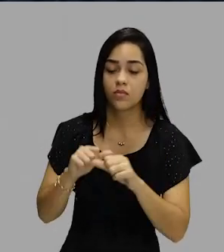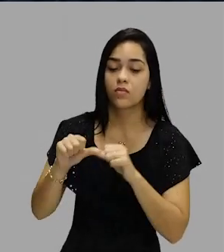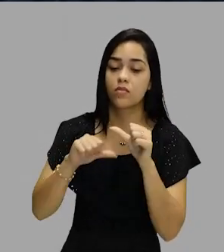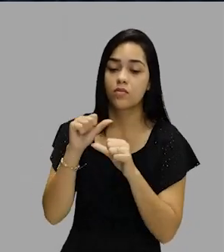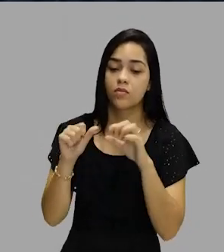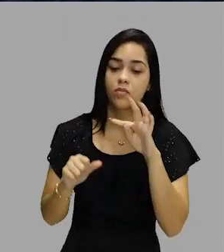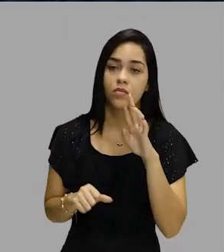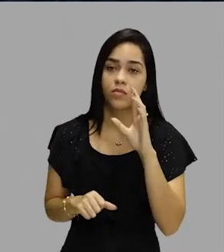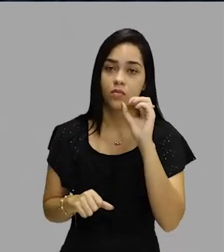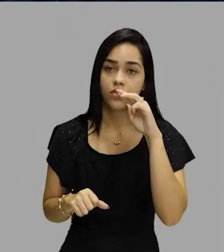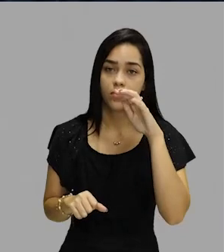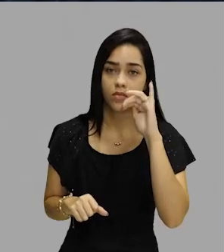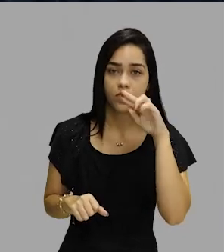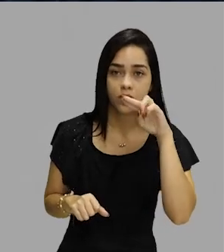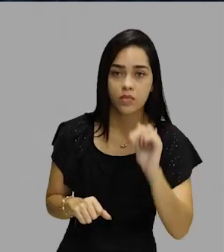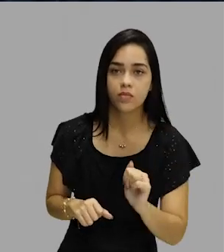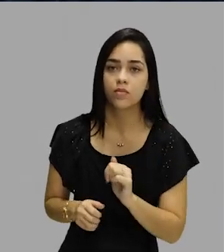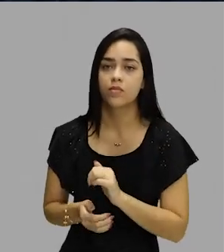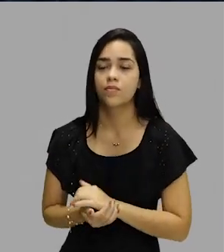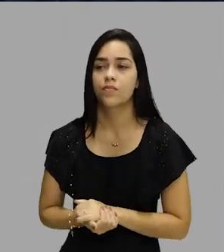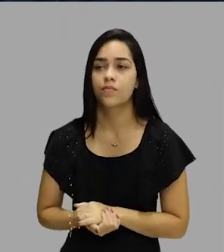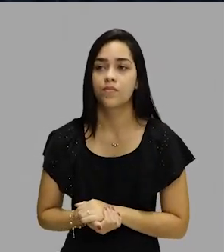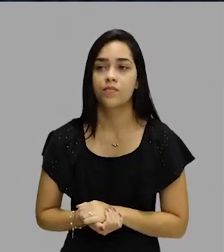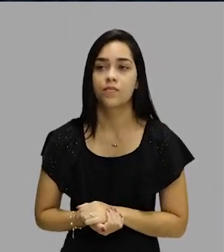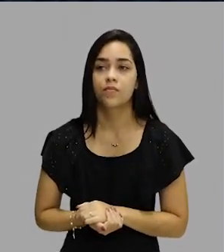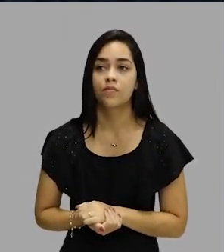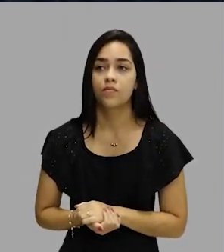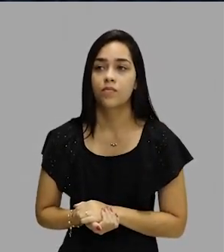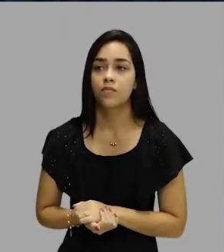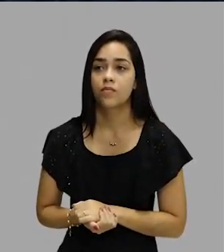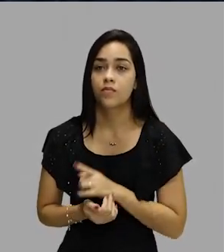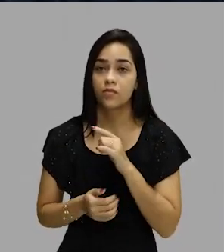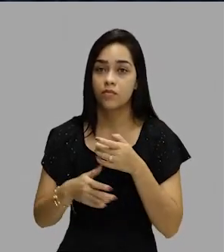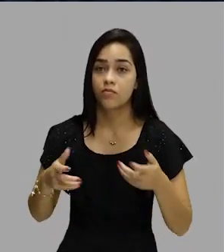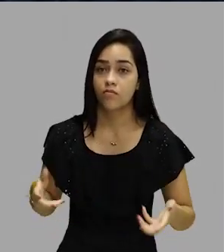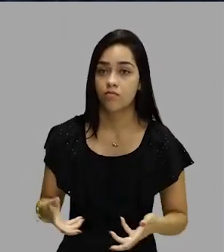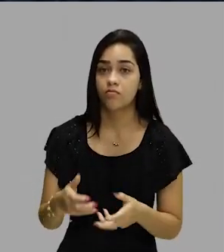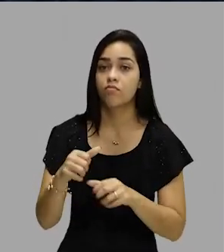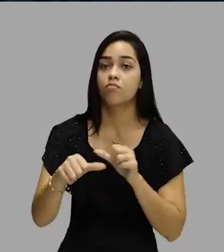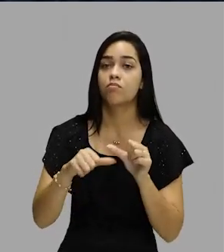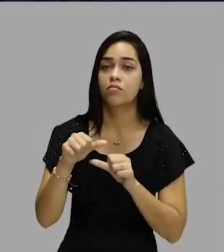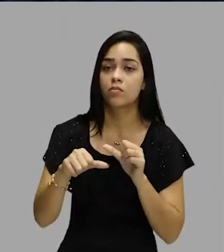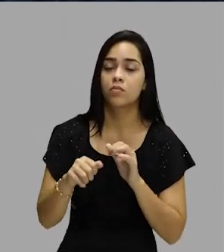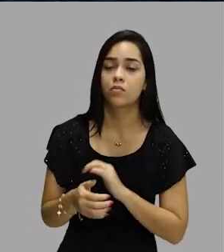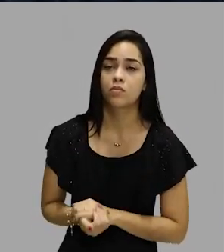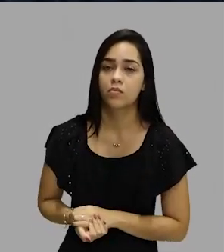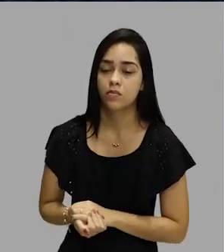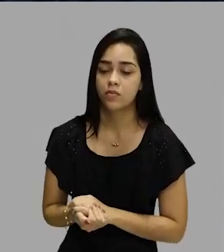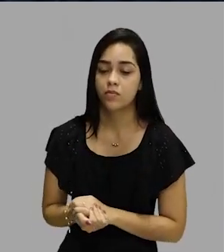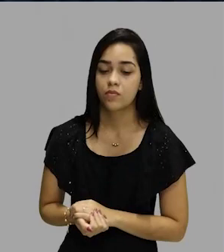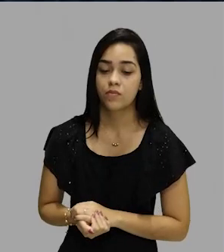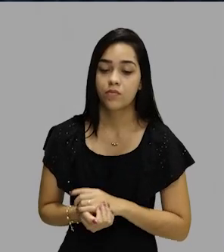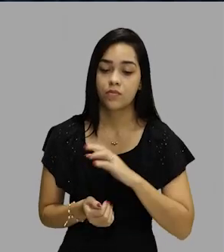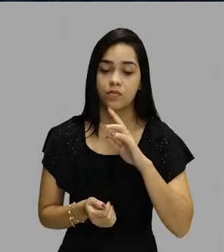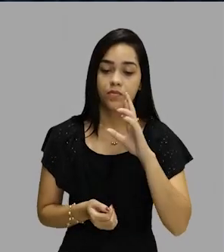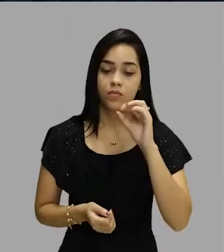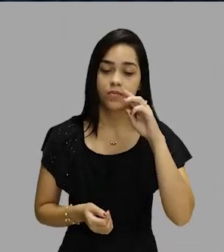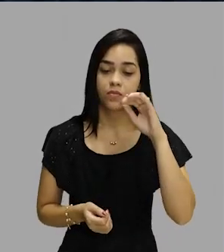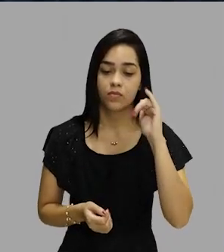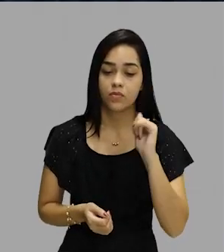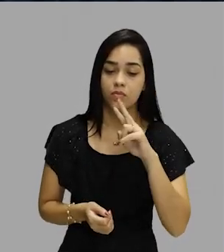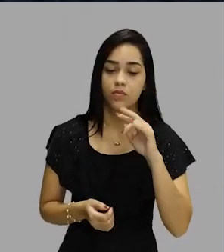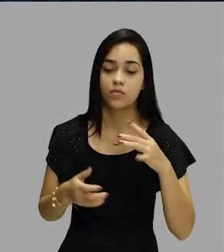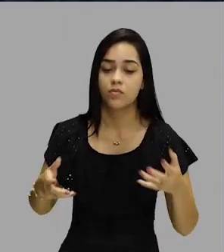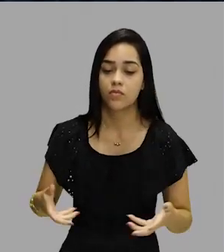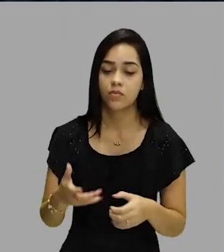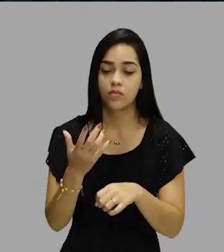em trombina. Isso aqui é uma cascata de reações. Aí, essa trombina, ela vai